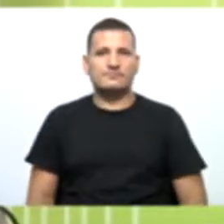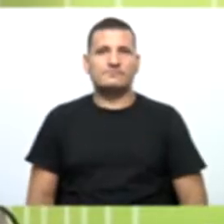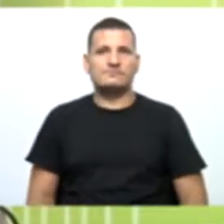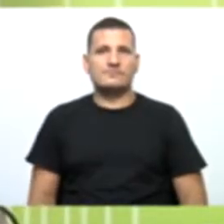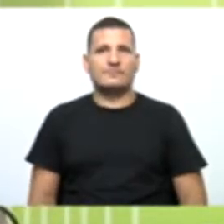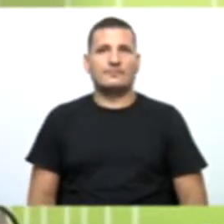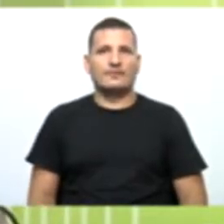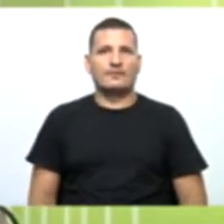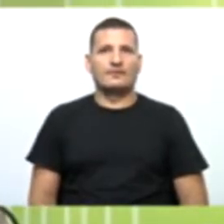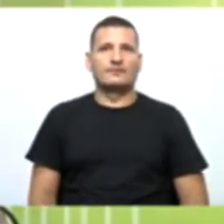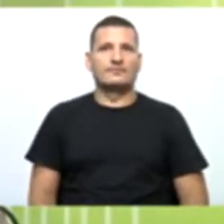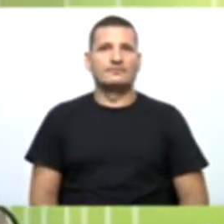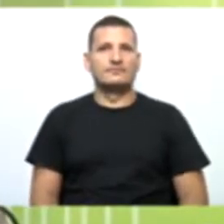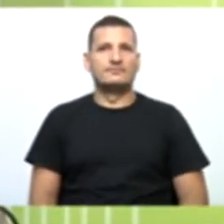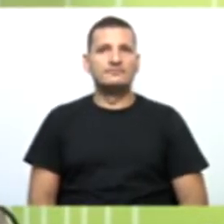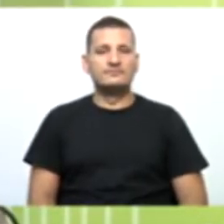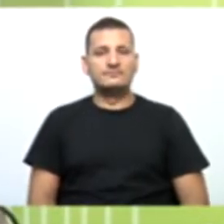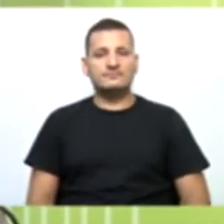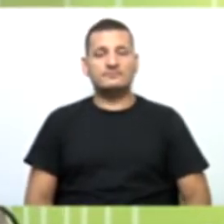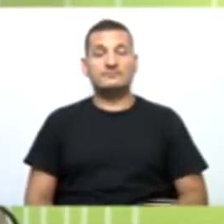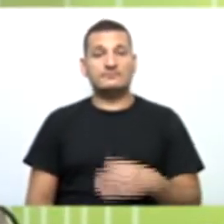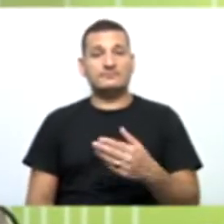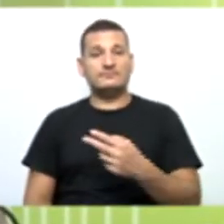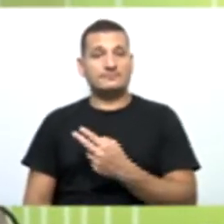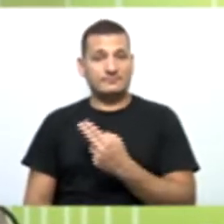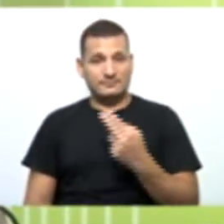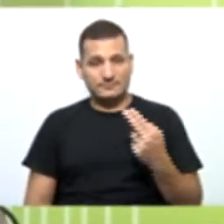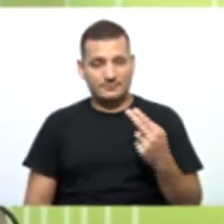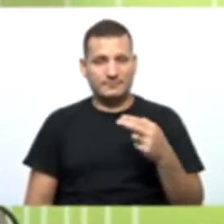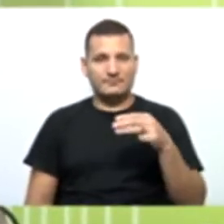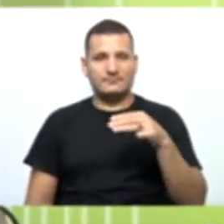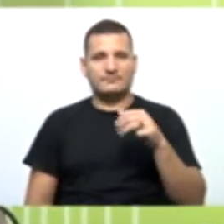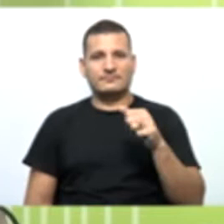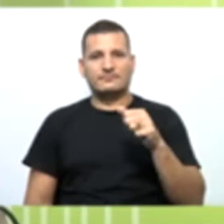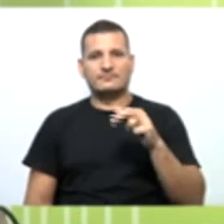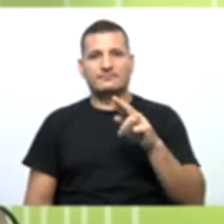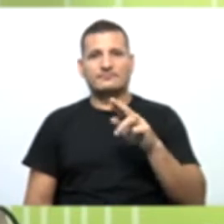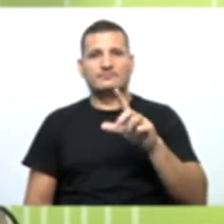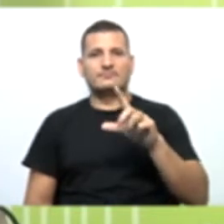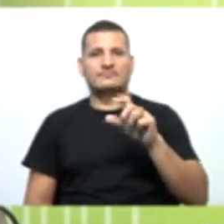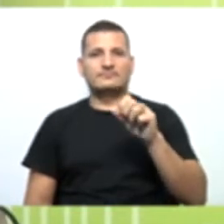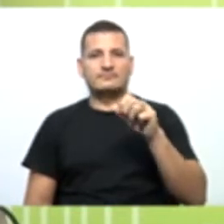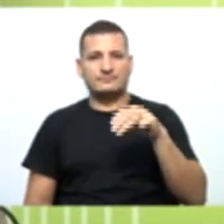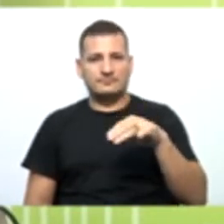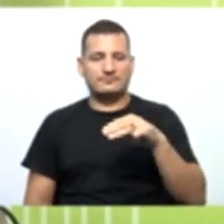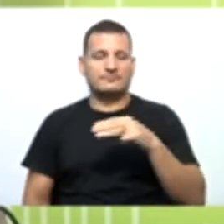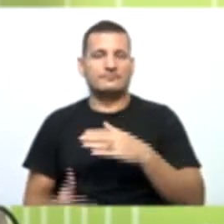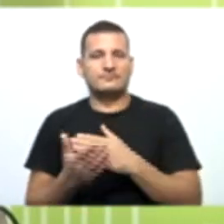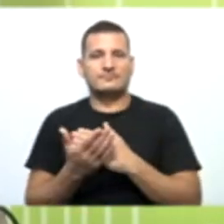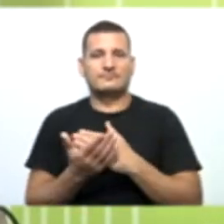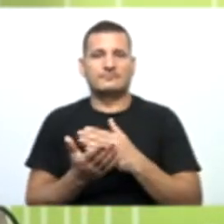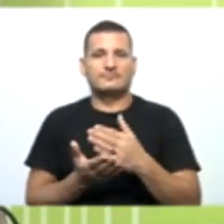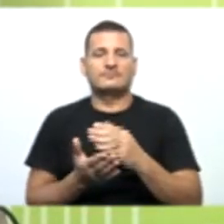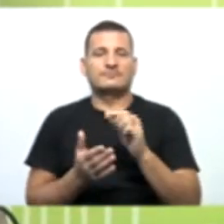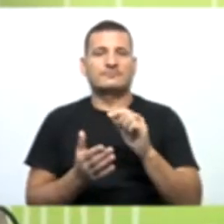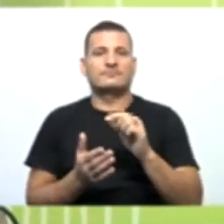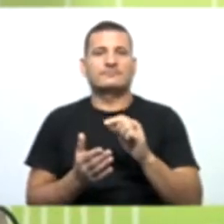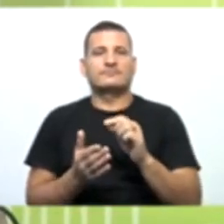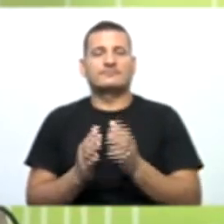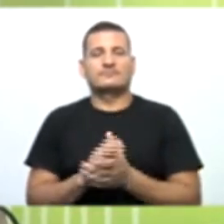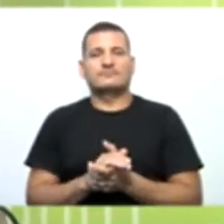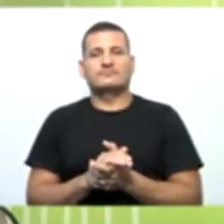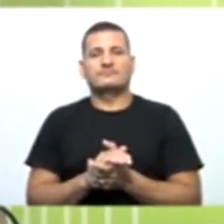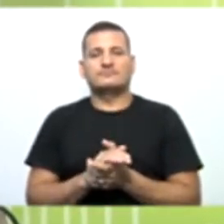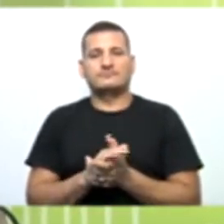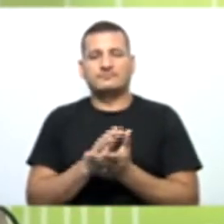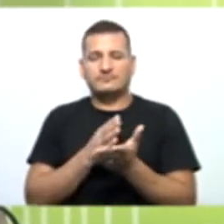gente, ó, eu e o professor Marlon vamos iniciar uma missão com vocês. Por que eu falo uma missão? Até então,